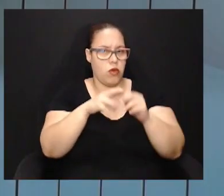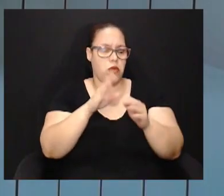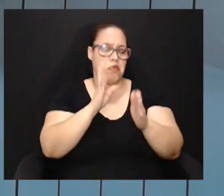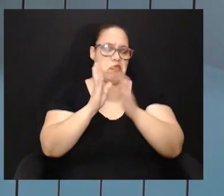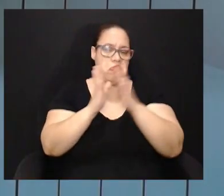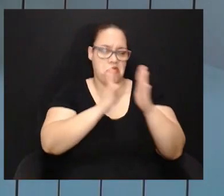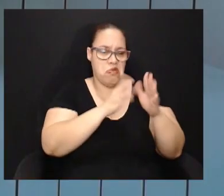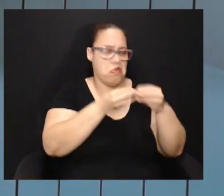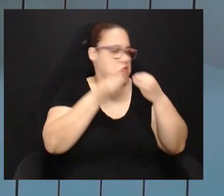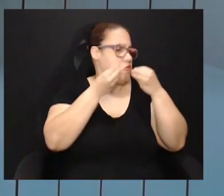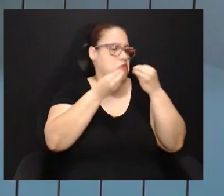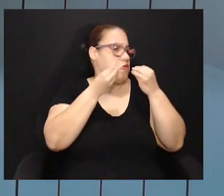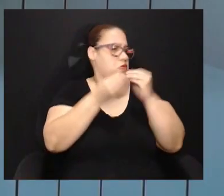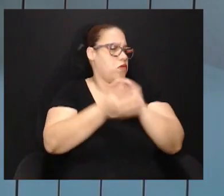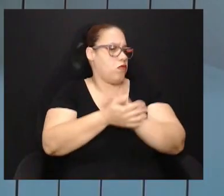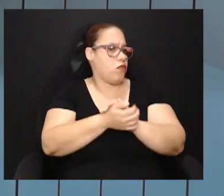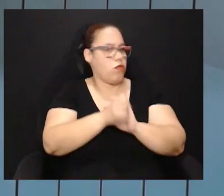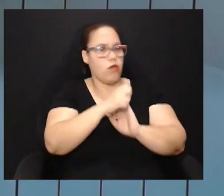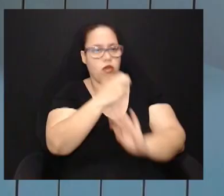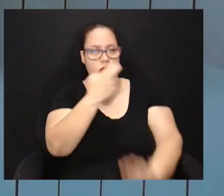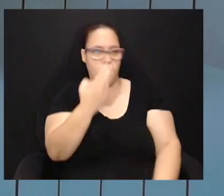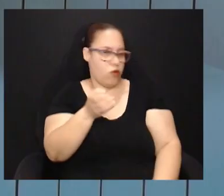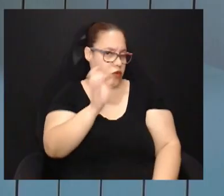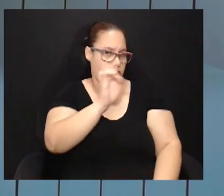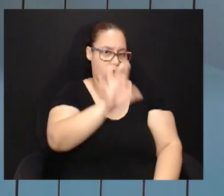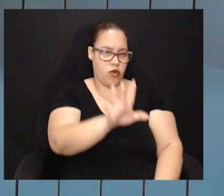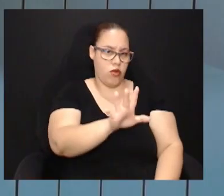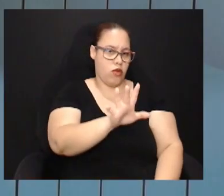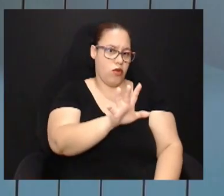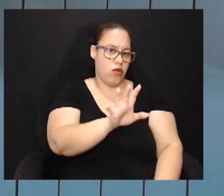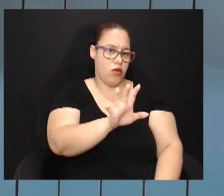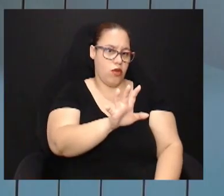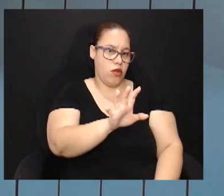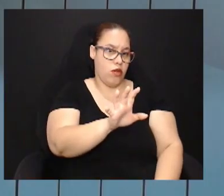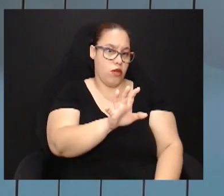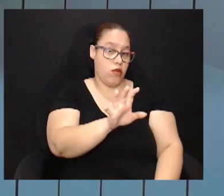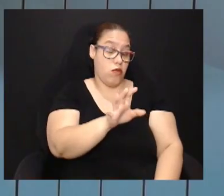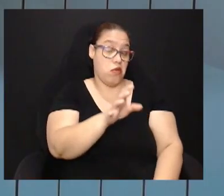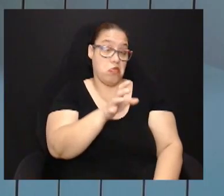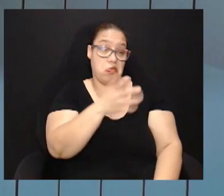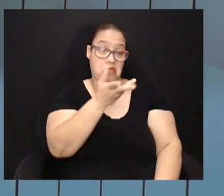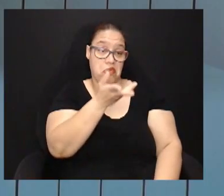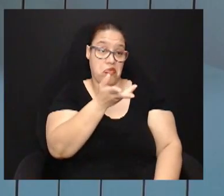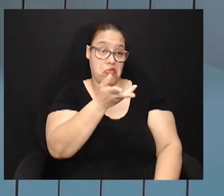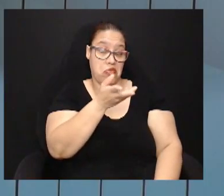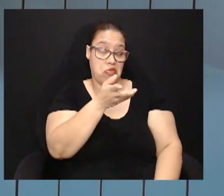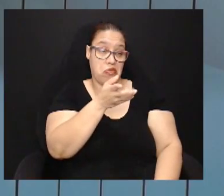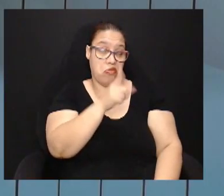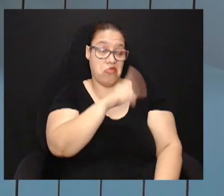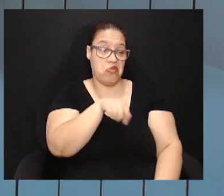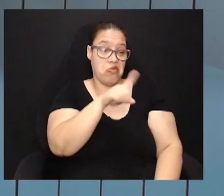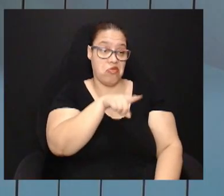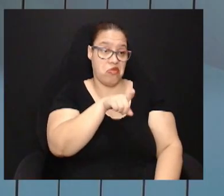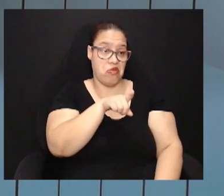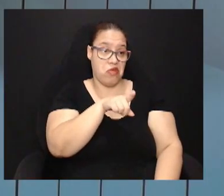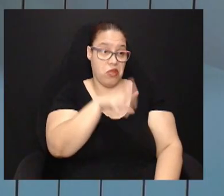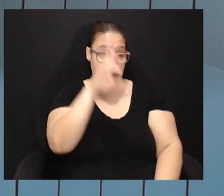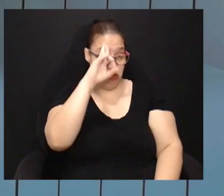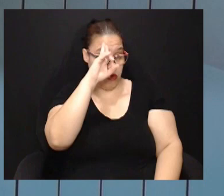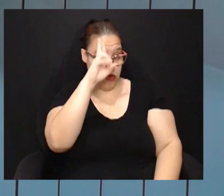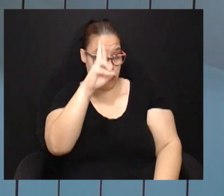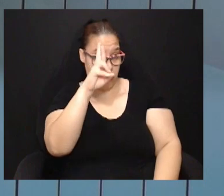fiscalização periódica? Como que funciona isso? Ou apenas fica, né, a caráter e a critério